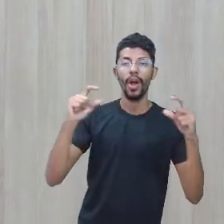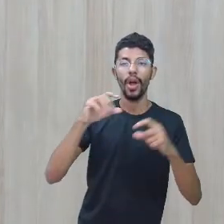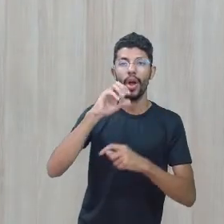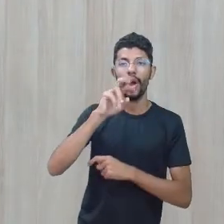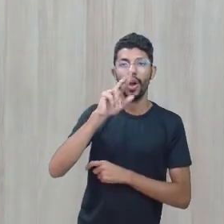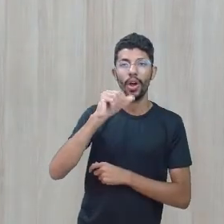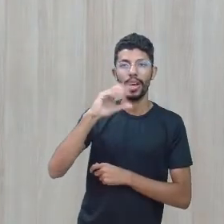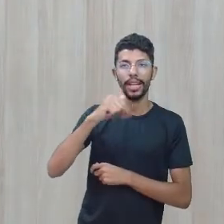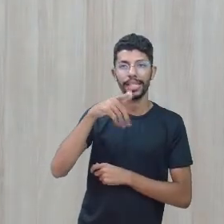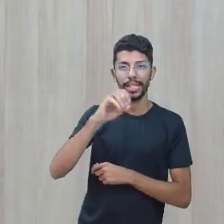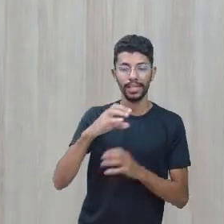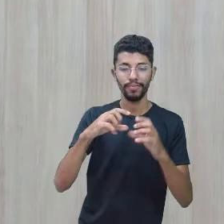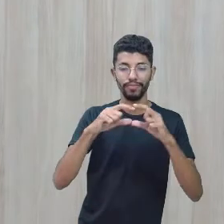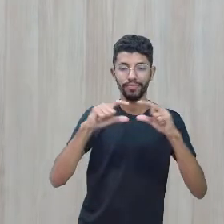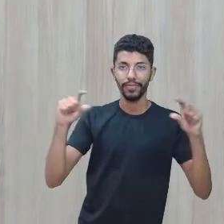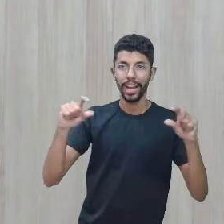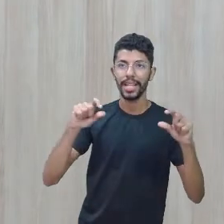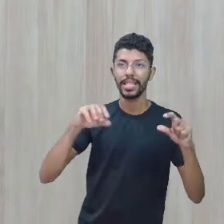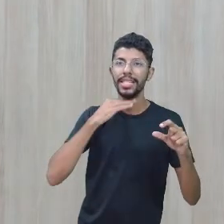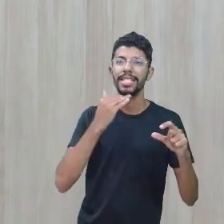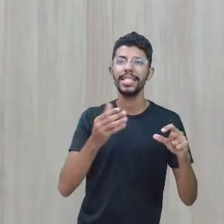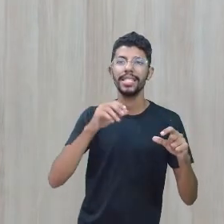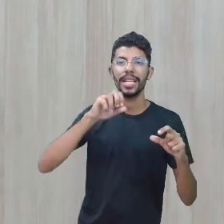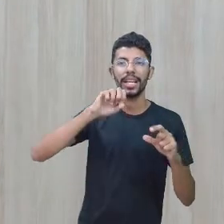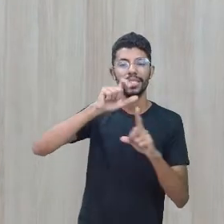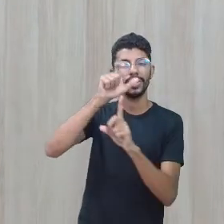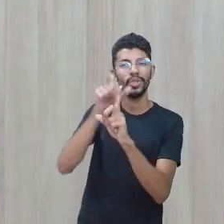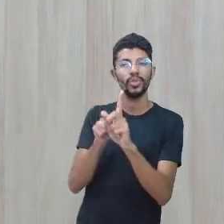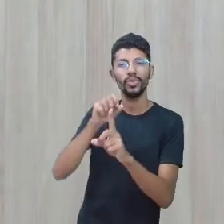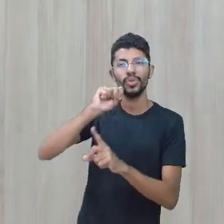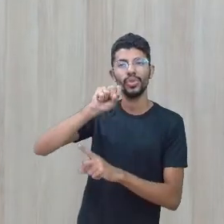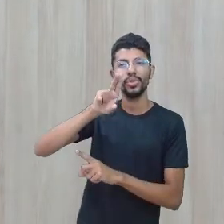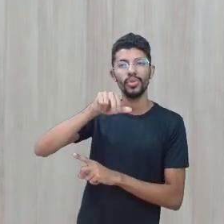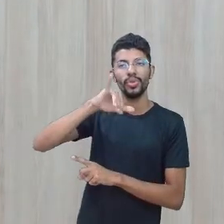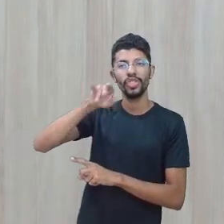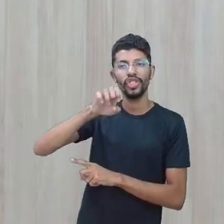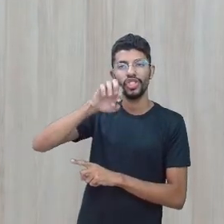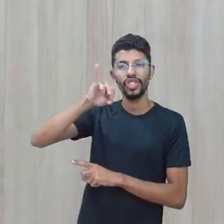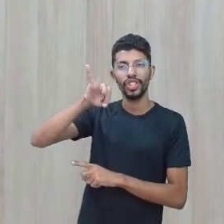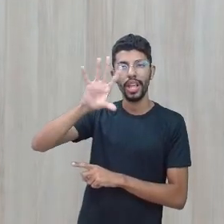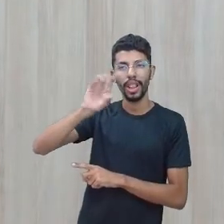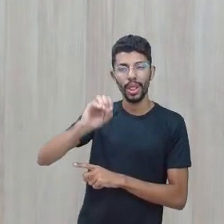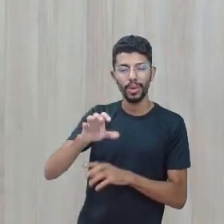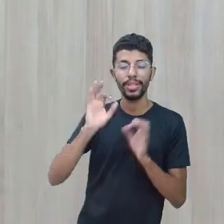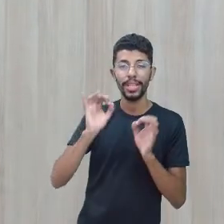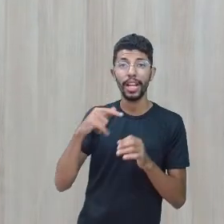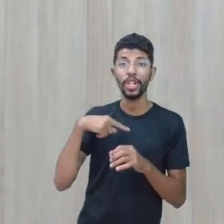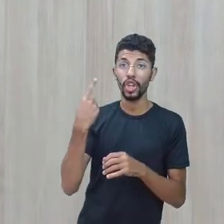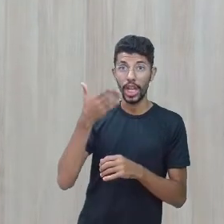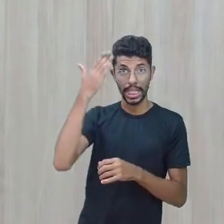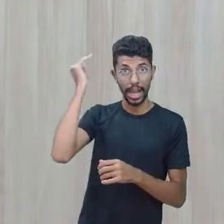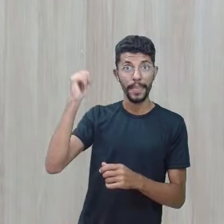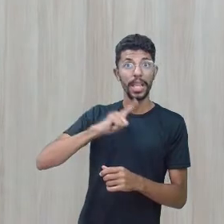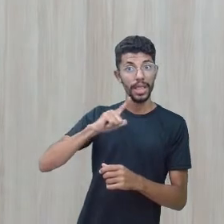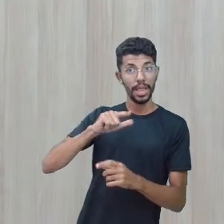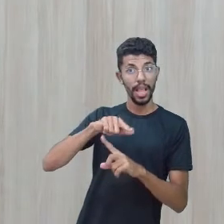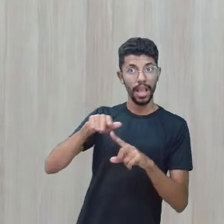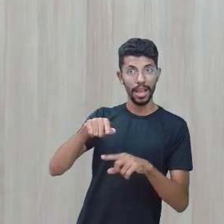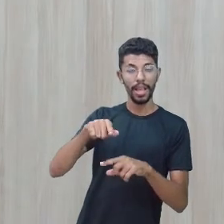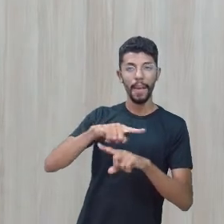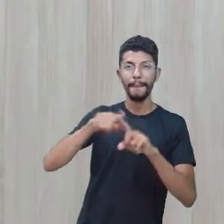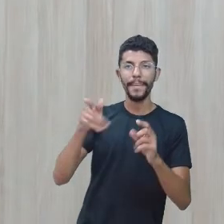sujeito. Nós sabemos que ele está ali, mas não tem, não é? Não tem como a gente identificar, porque é o